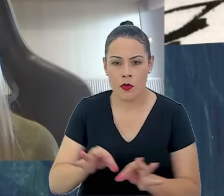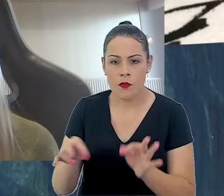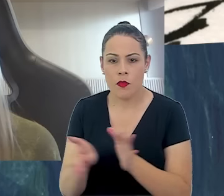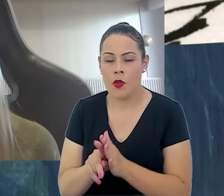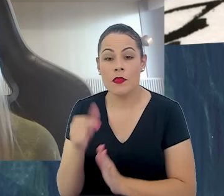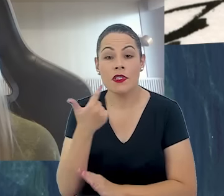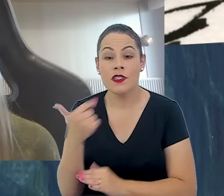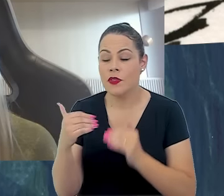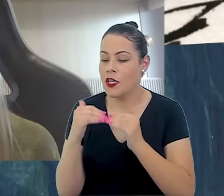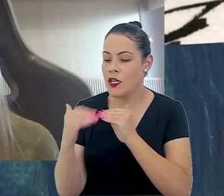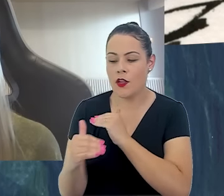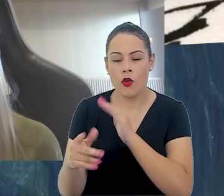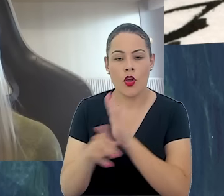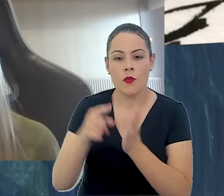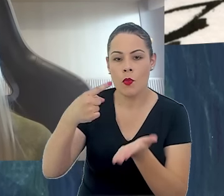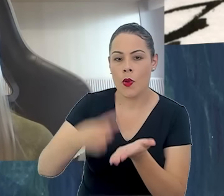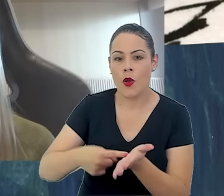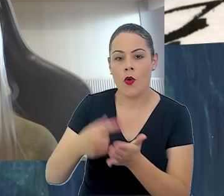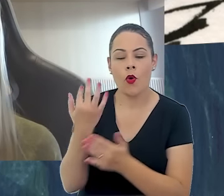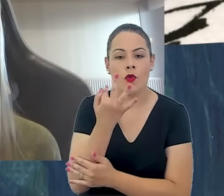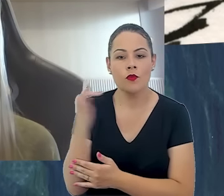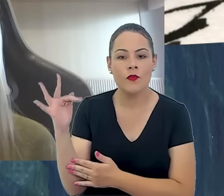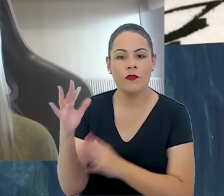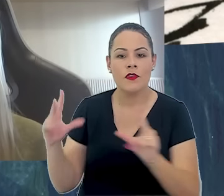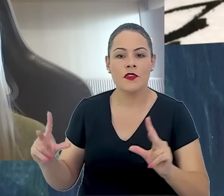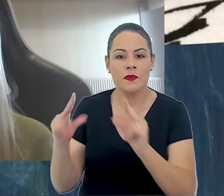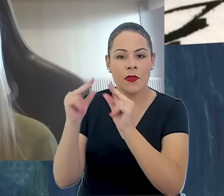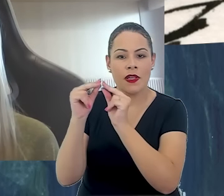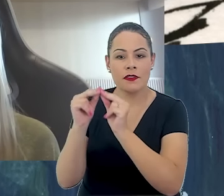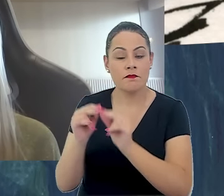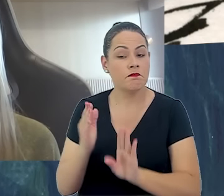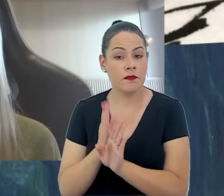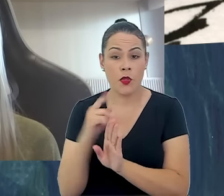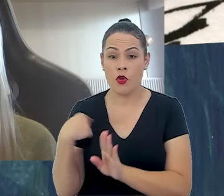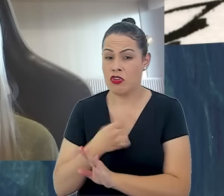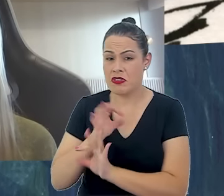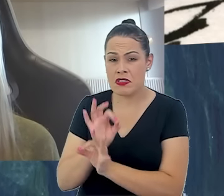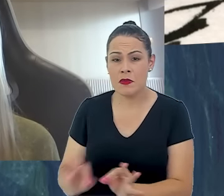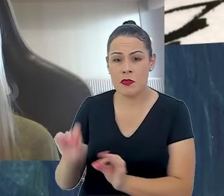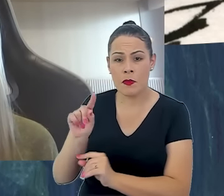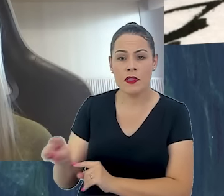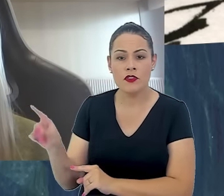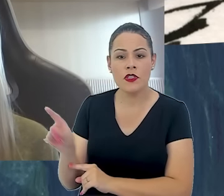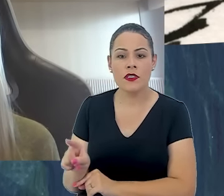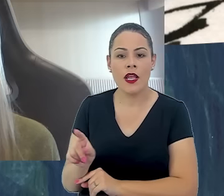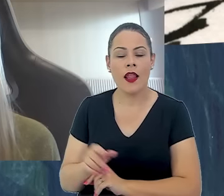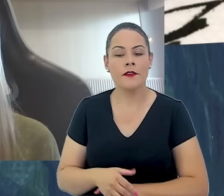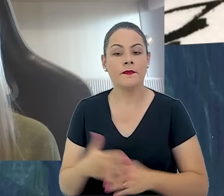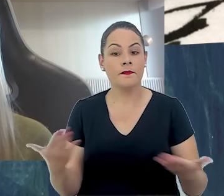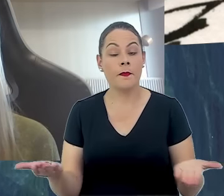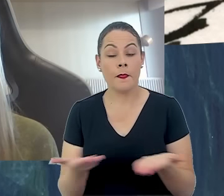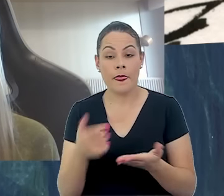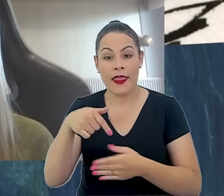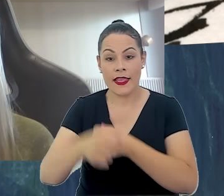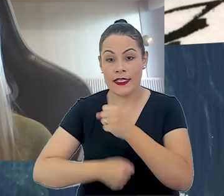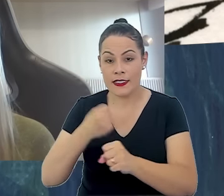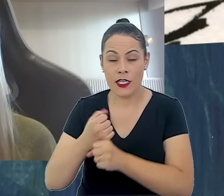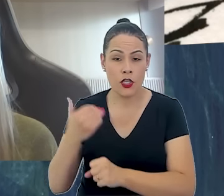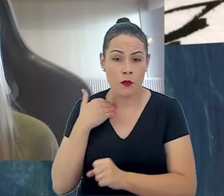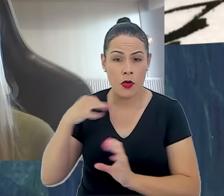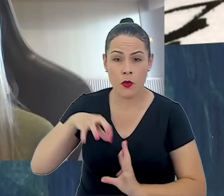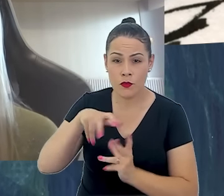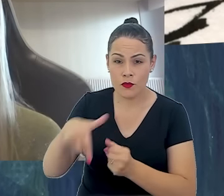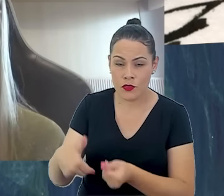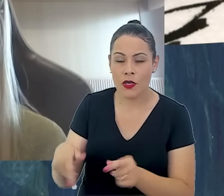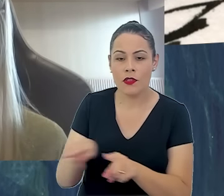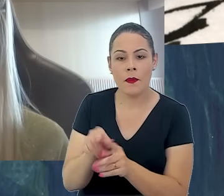alinhados com o Acordo de Paris. Nós tomamos uma decisão estratégica institucional, simplesmente excluímos. Esse ano, o Banco Mundial, o IFC, começaram a